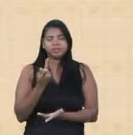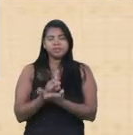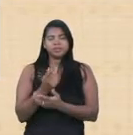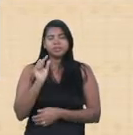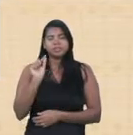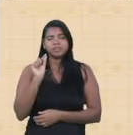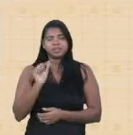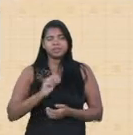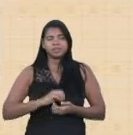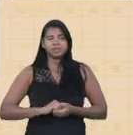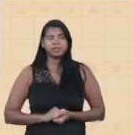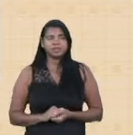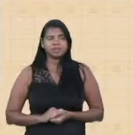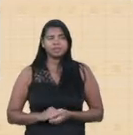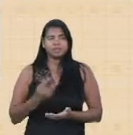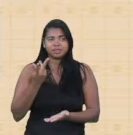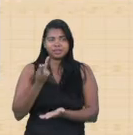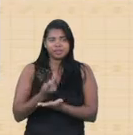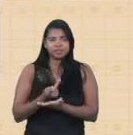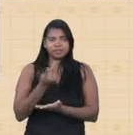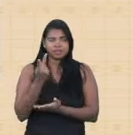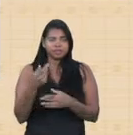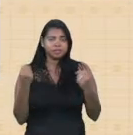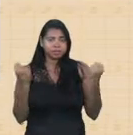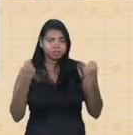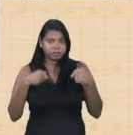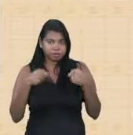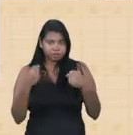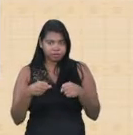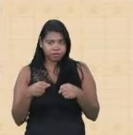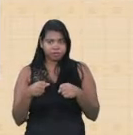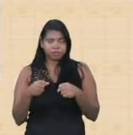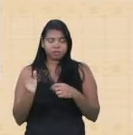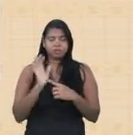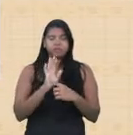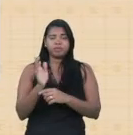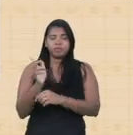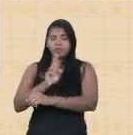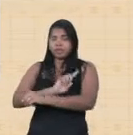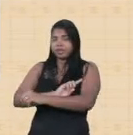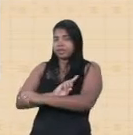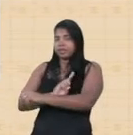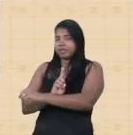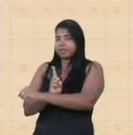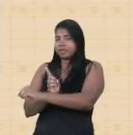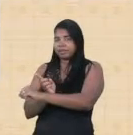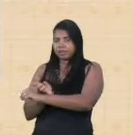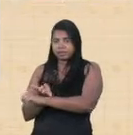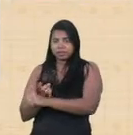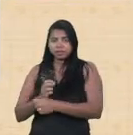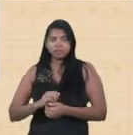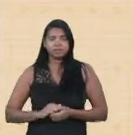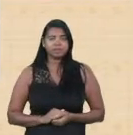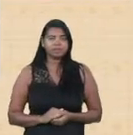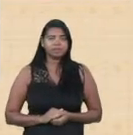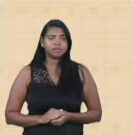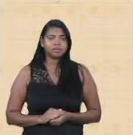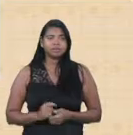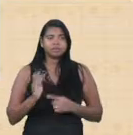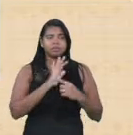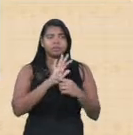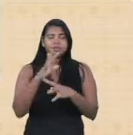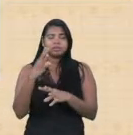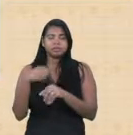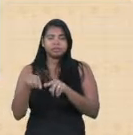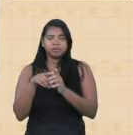o quê? O que vai acontecer é que você vai precisar decompor a velocidade que está inclinada. Ao fazer essa